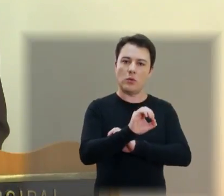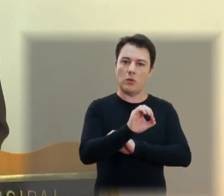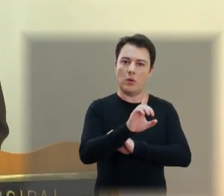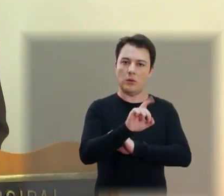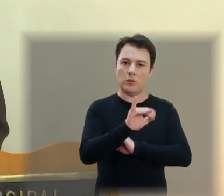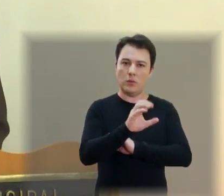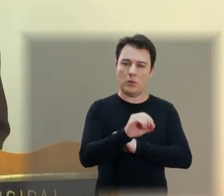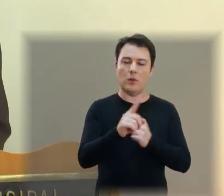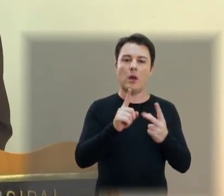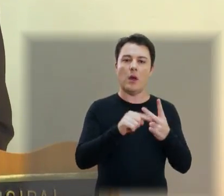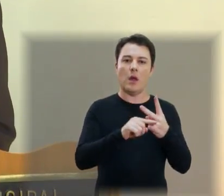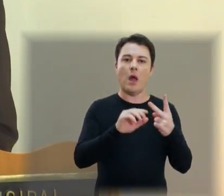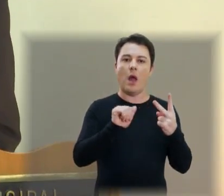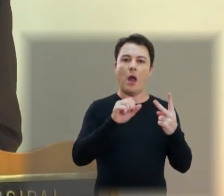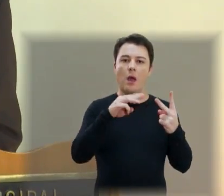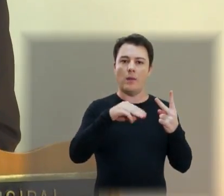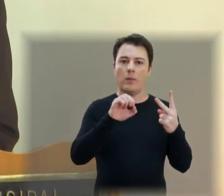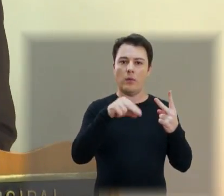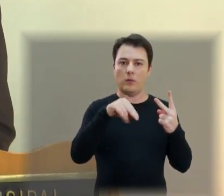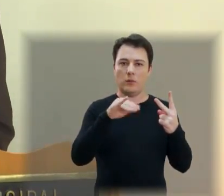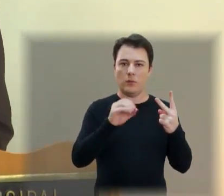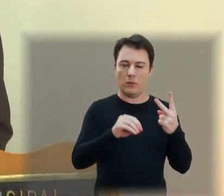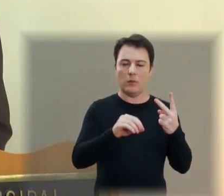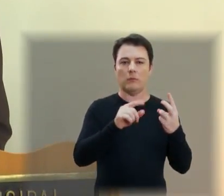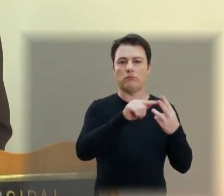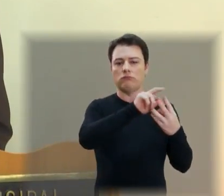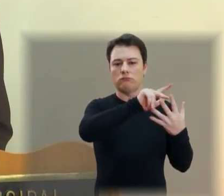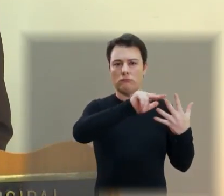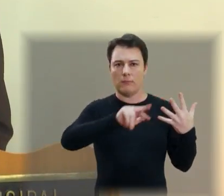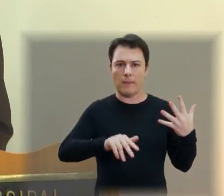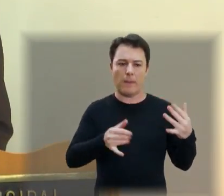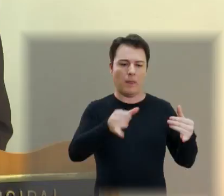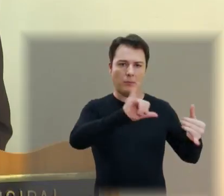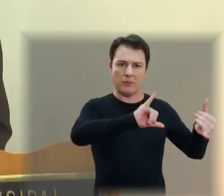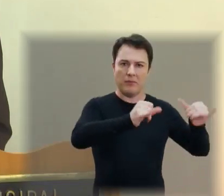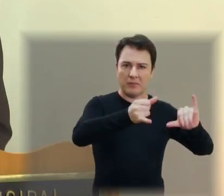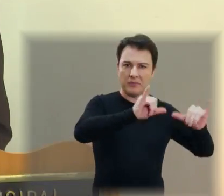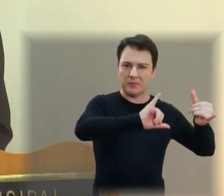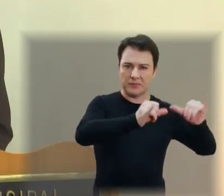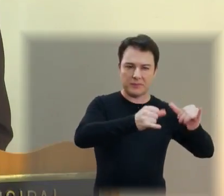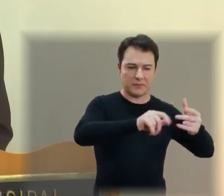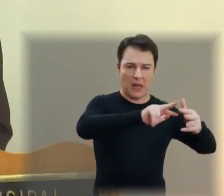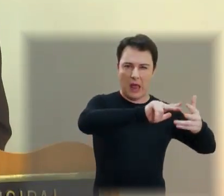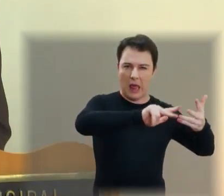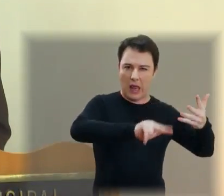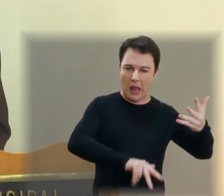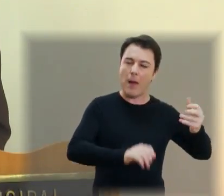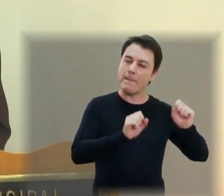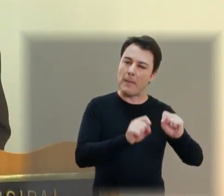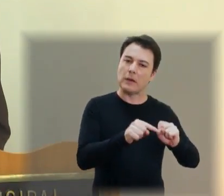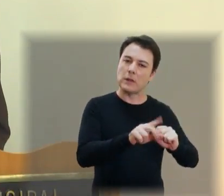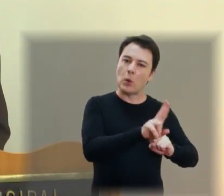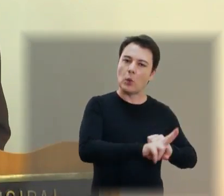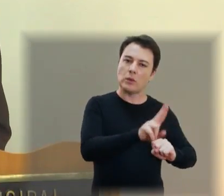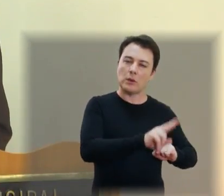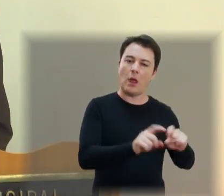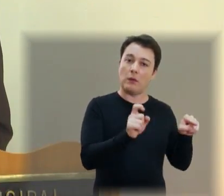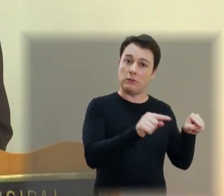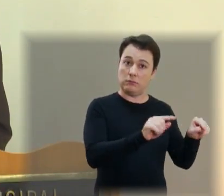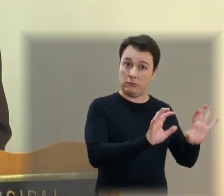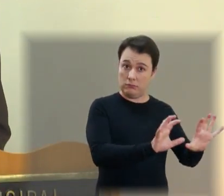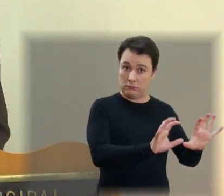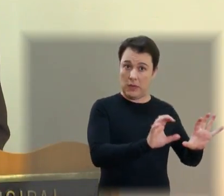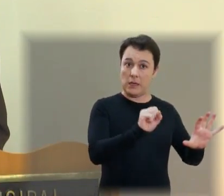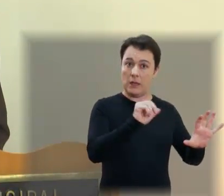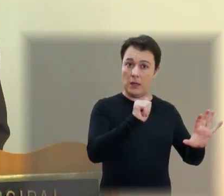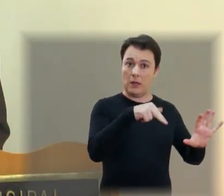quaternário de amônio, cloreto de benzalcônio, compostos fenólicos, ozônio, enfim, uma série de compostos